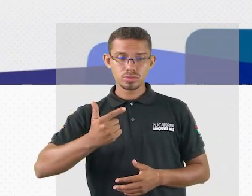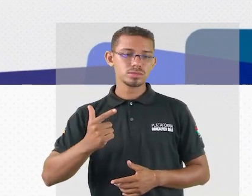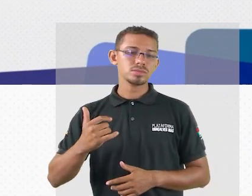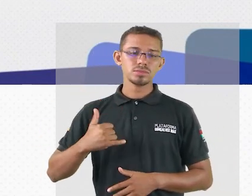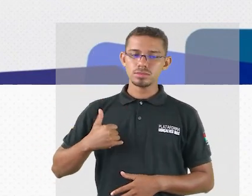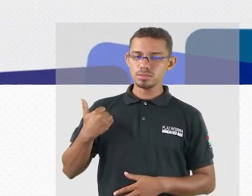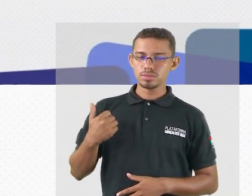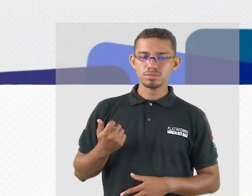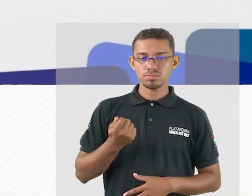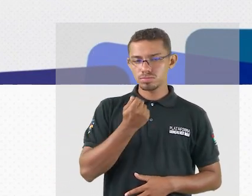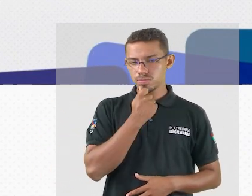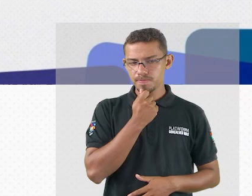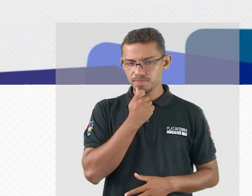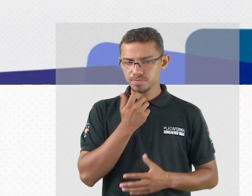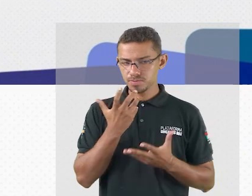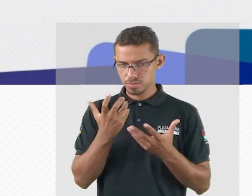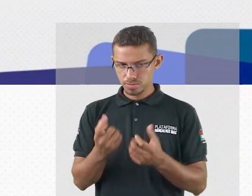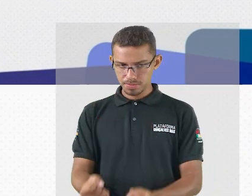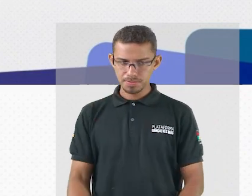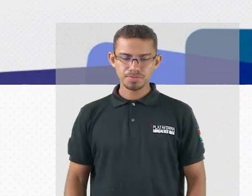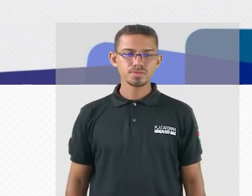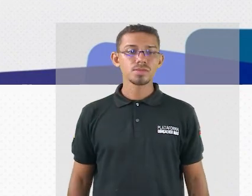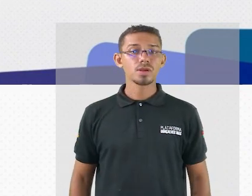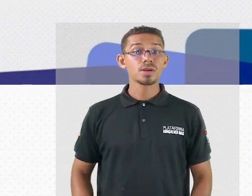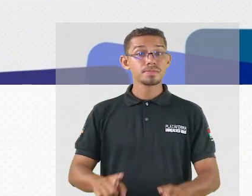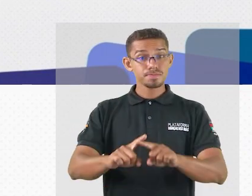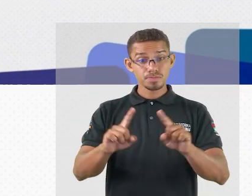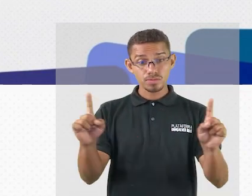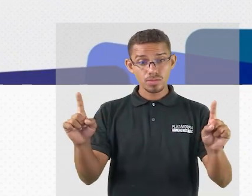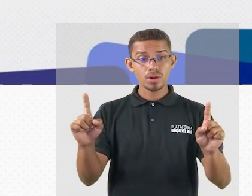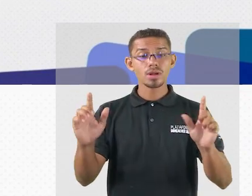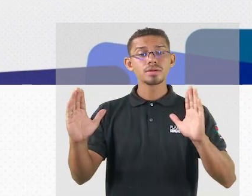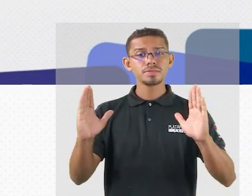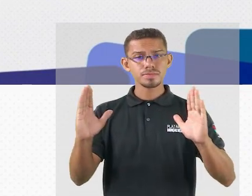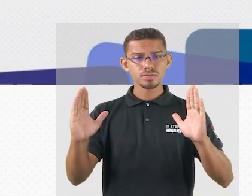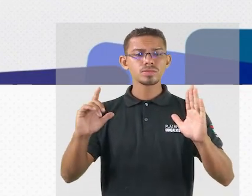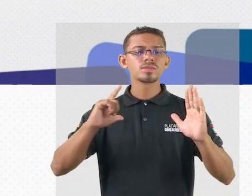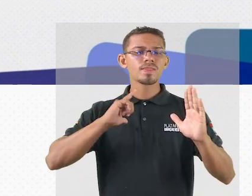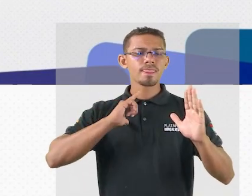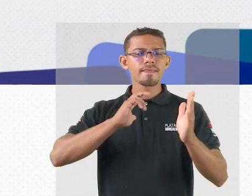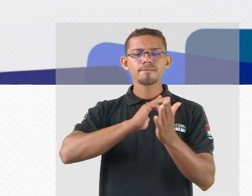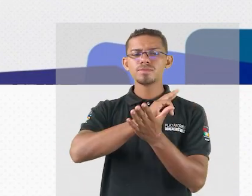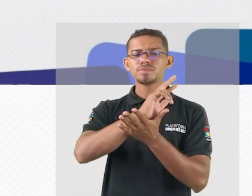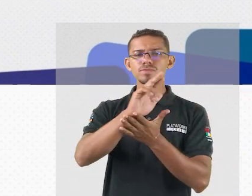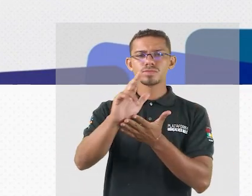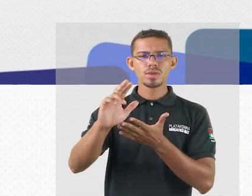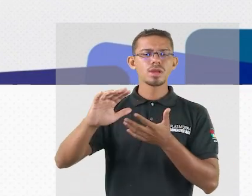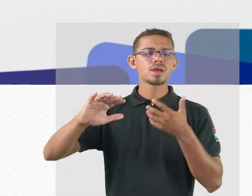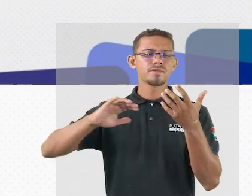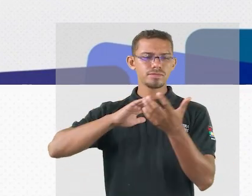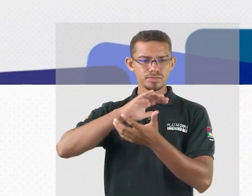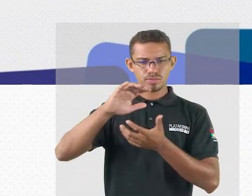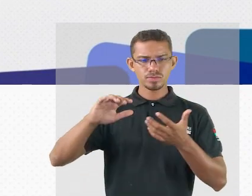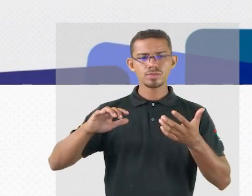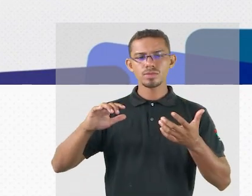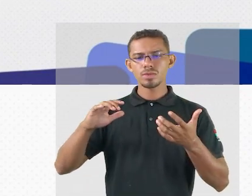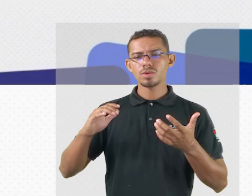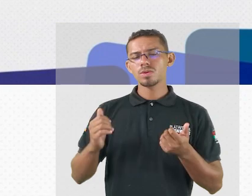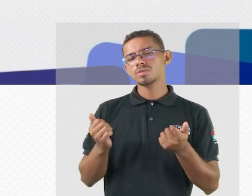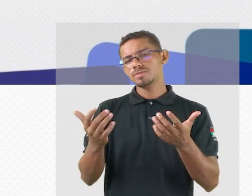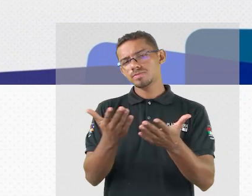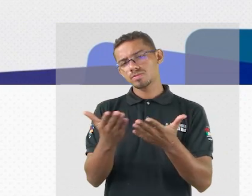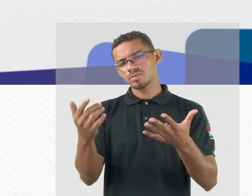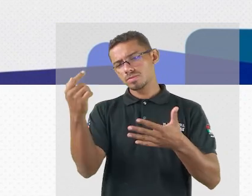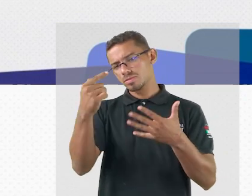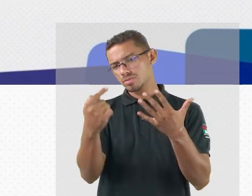que não era ainda permitido. Mas, nesse período, você vai ter as várias revoltas, né, exatamente colocando as